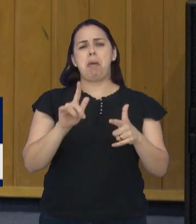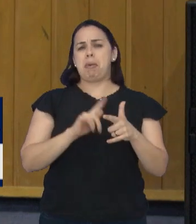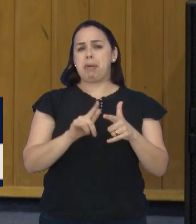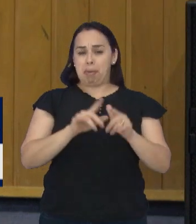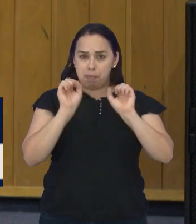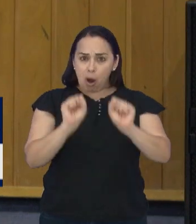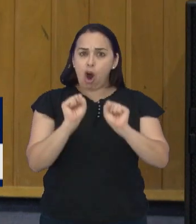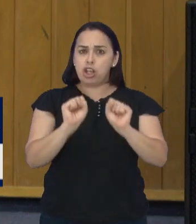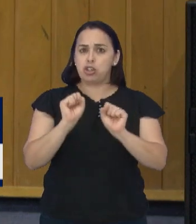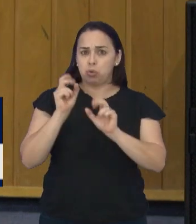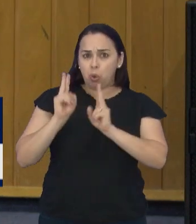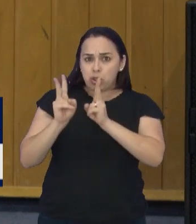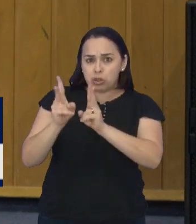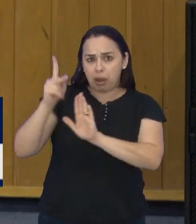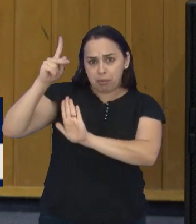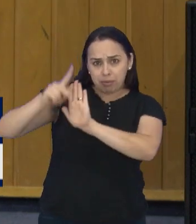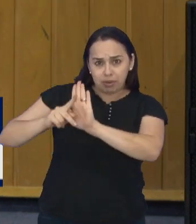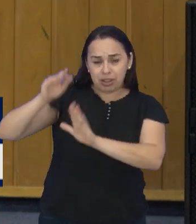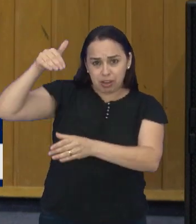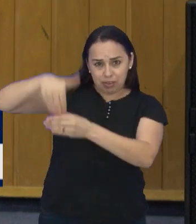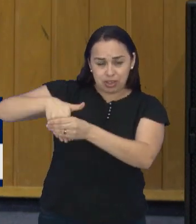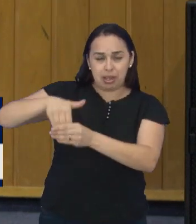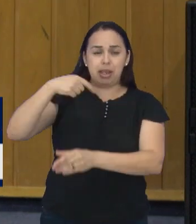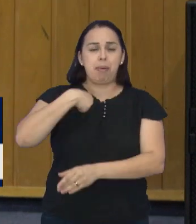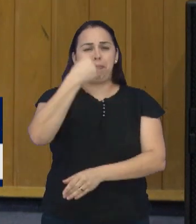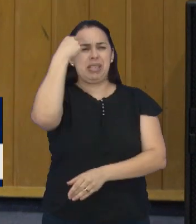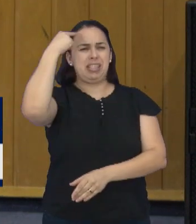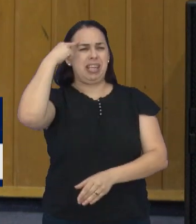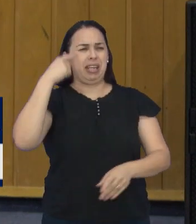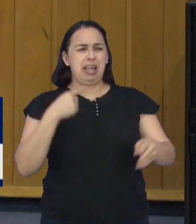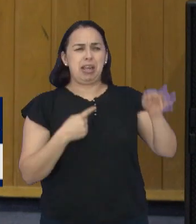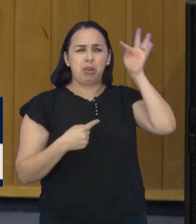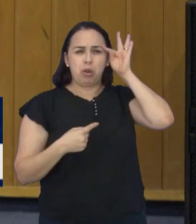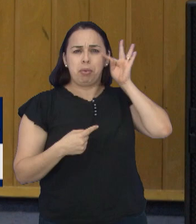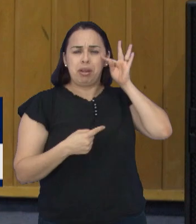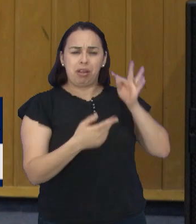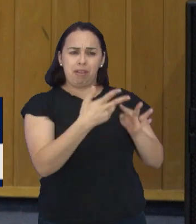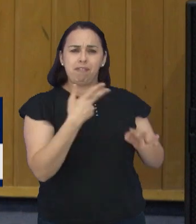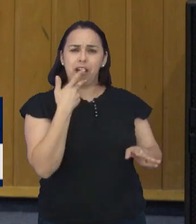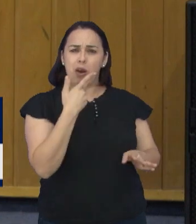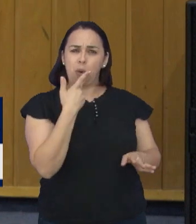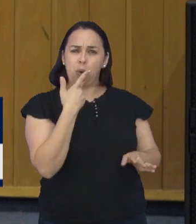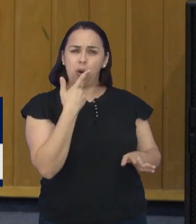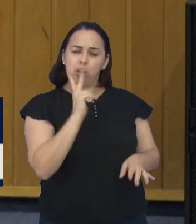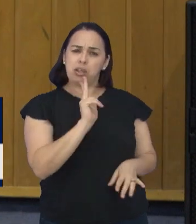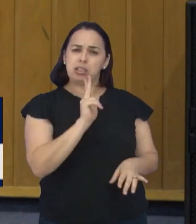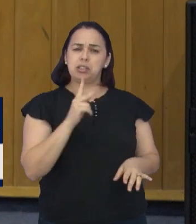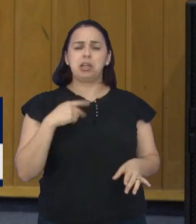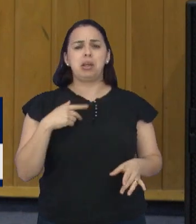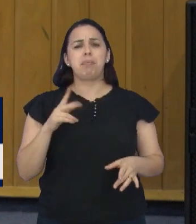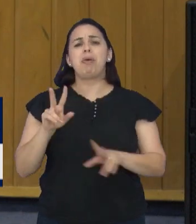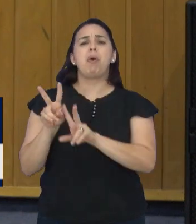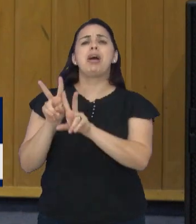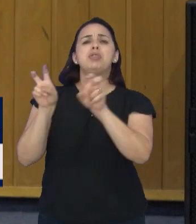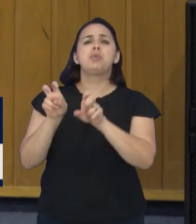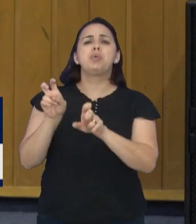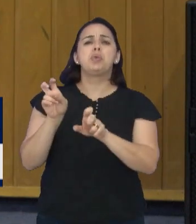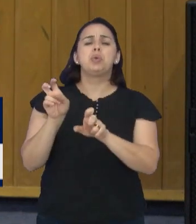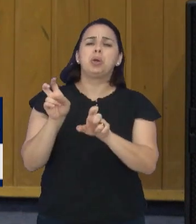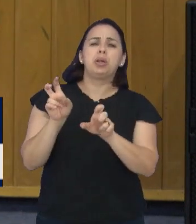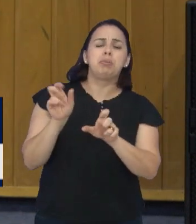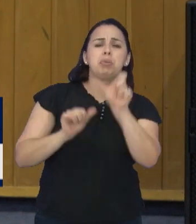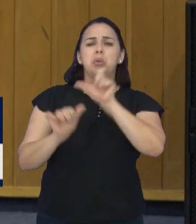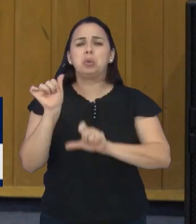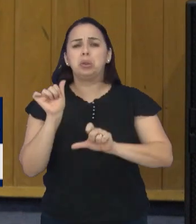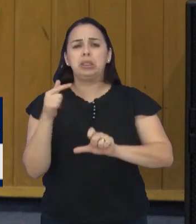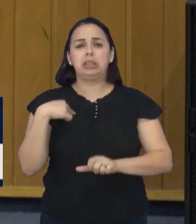votação, depois eu venho, porque não é... Eu achei como ele pediu a palavra e foi concedida, o meu assunto é o seguinte, é que nós,